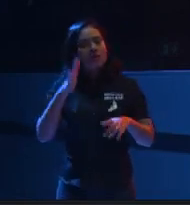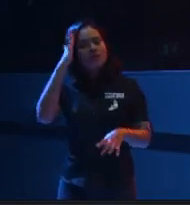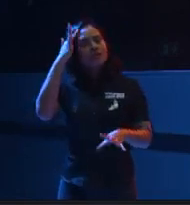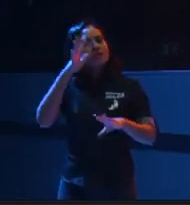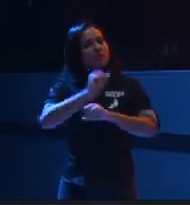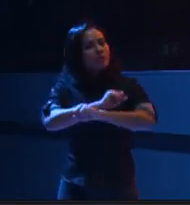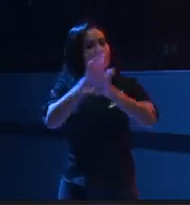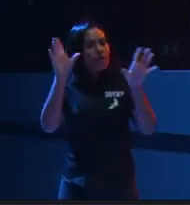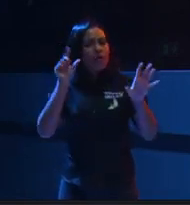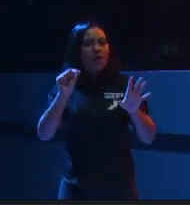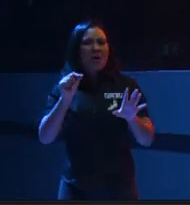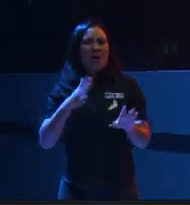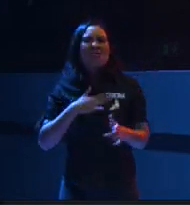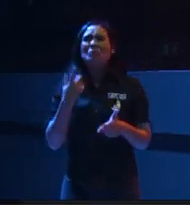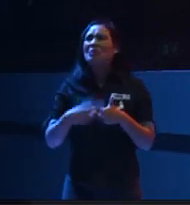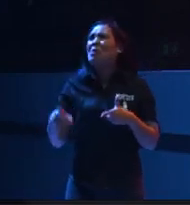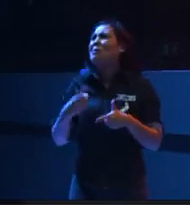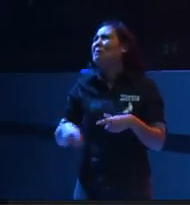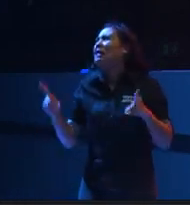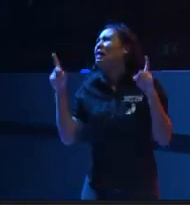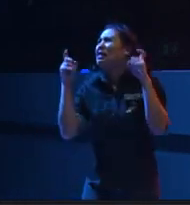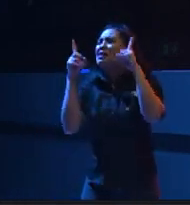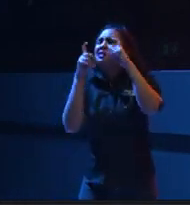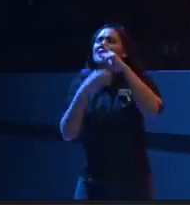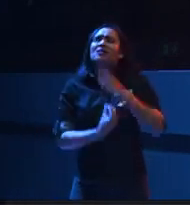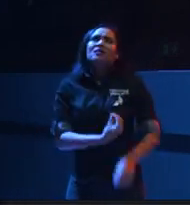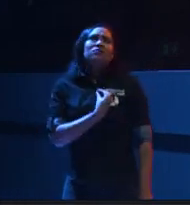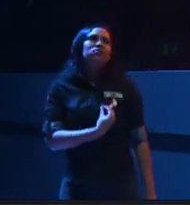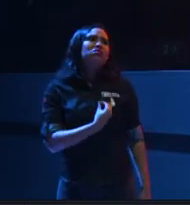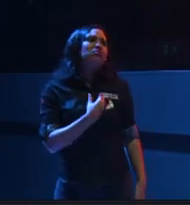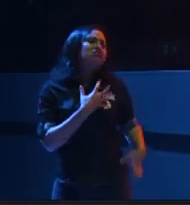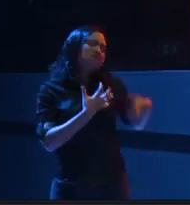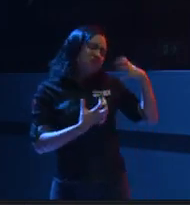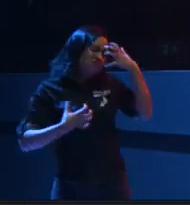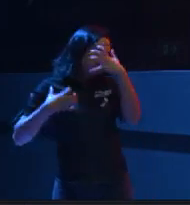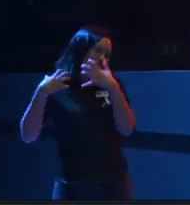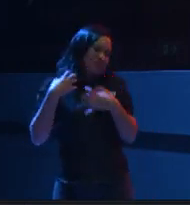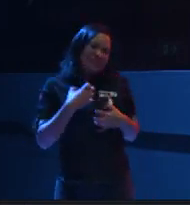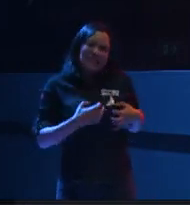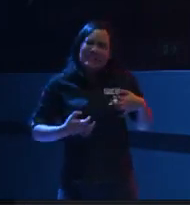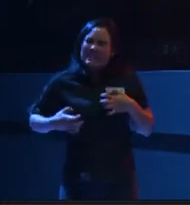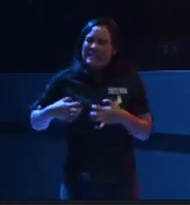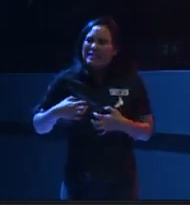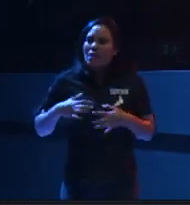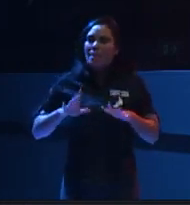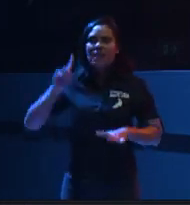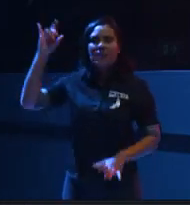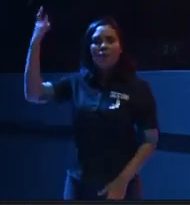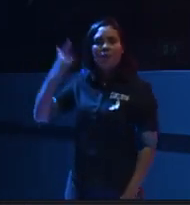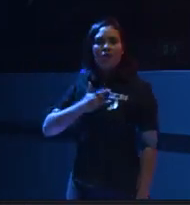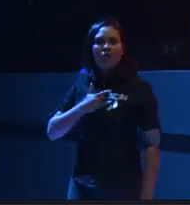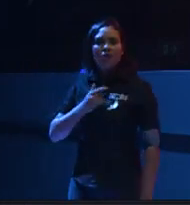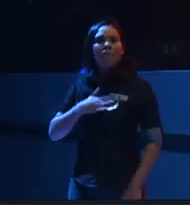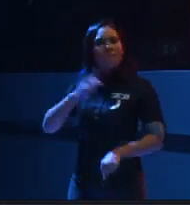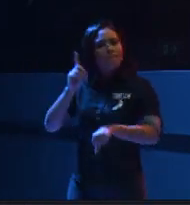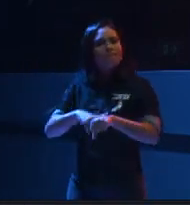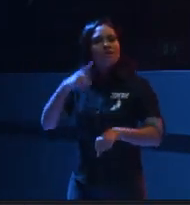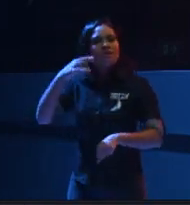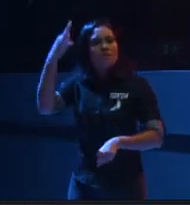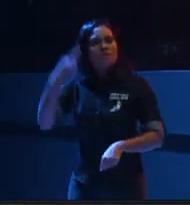e com toda dificuldade da minha vida Deus me ama e minha hora vai chegar e ele sempre duvido